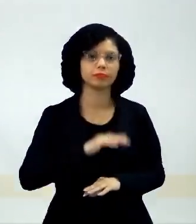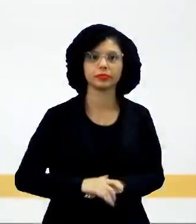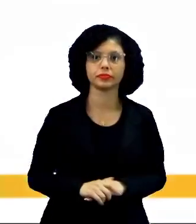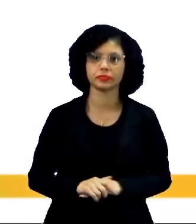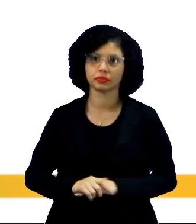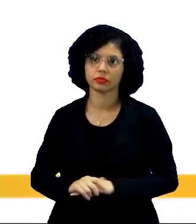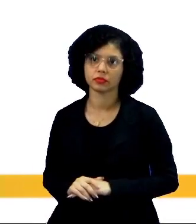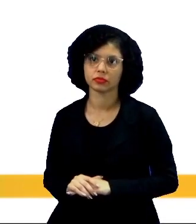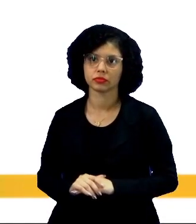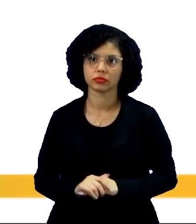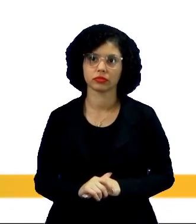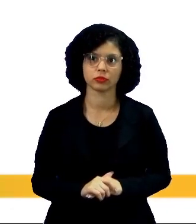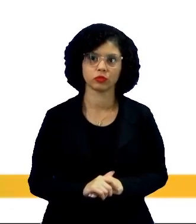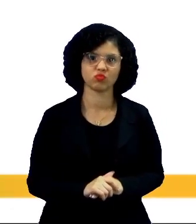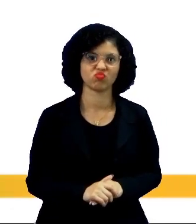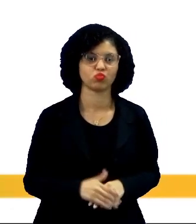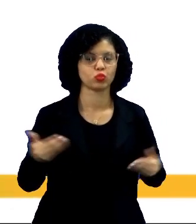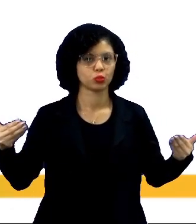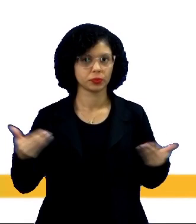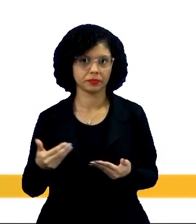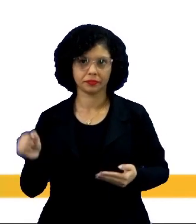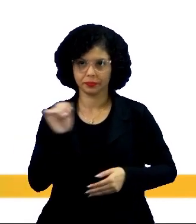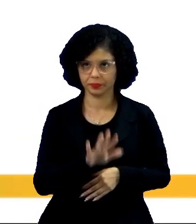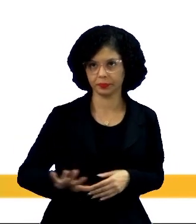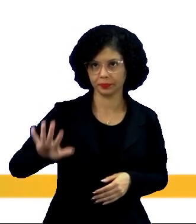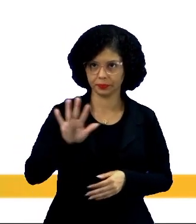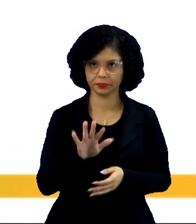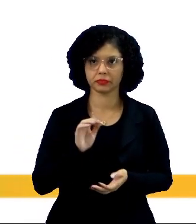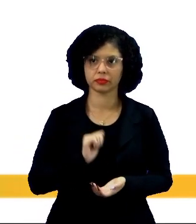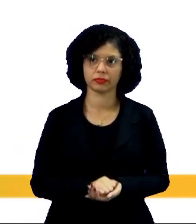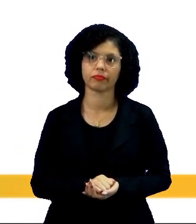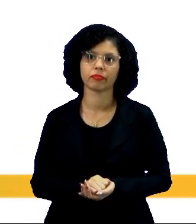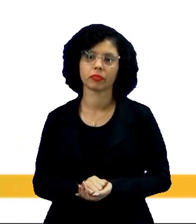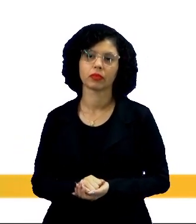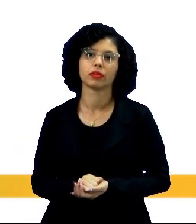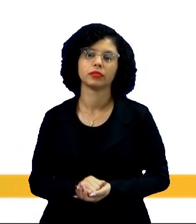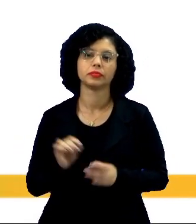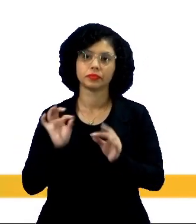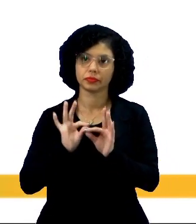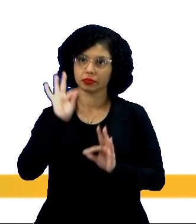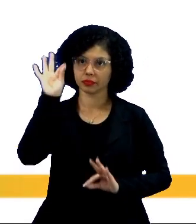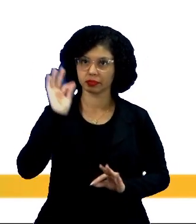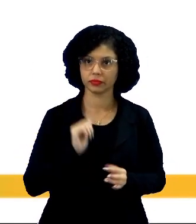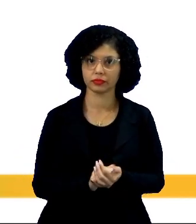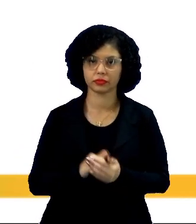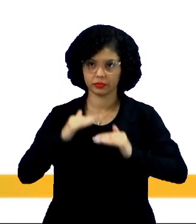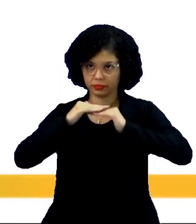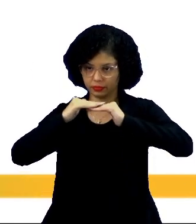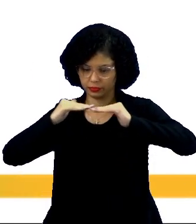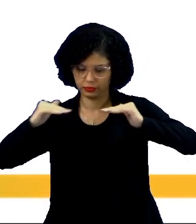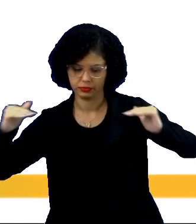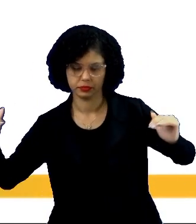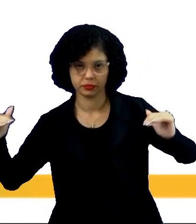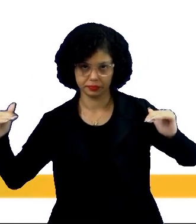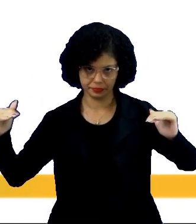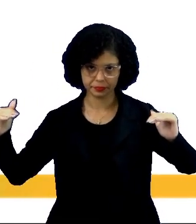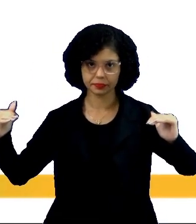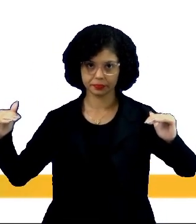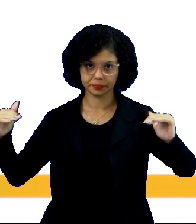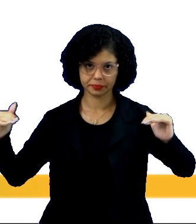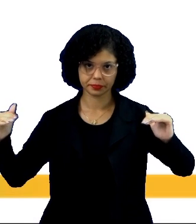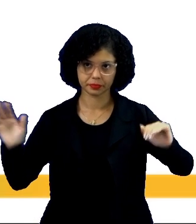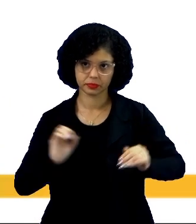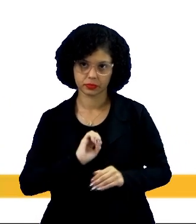Continuando. E agora a área. A área é a medida de uma superfície,